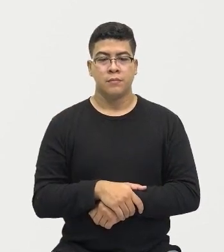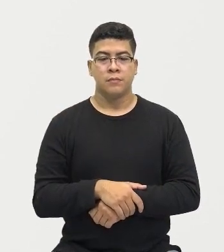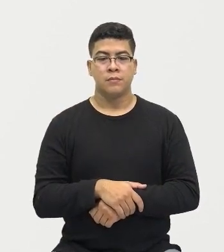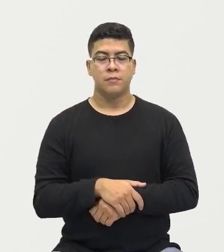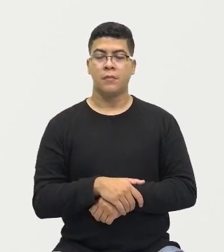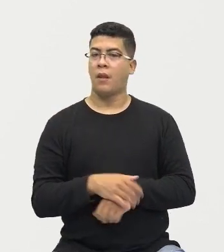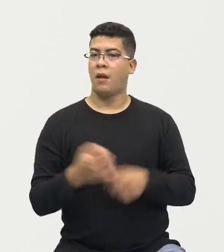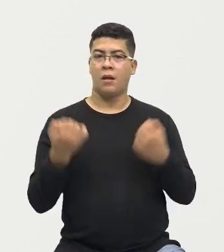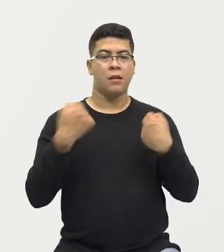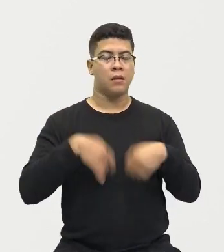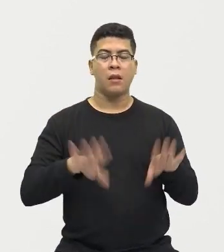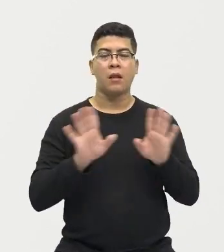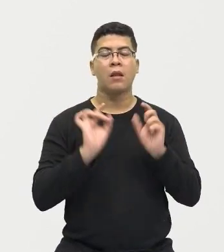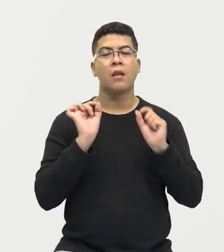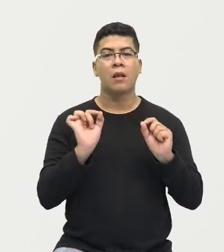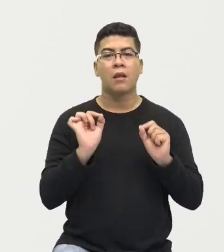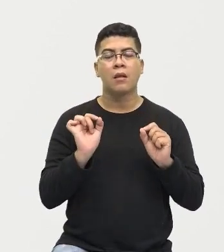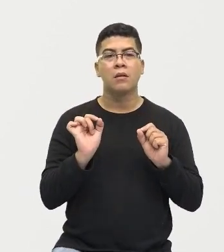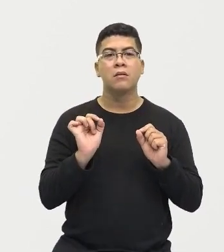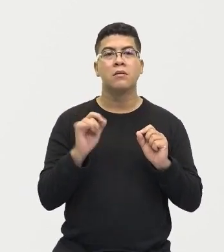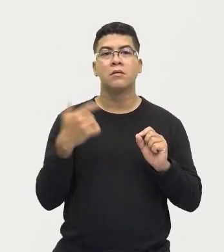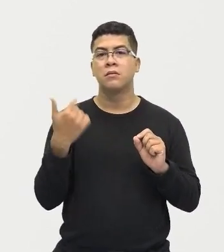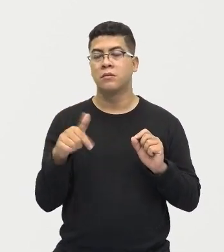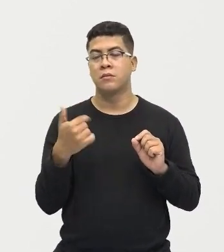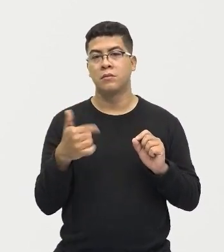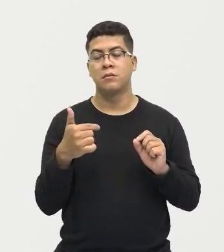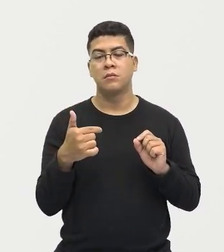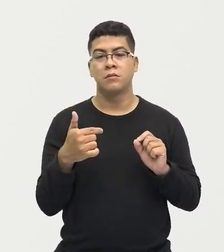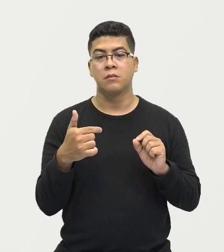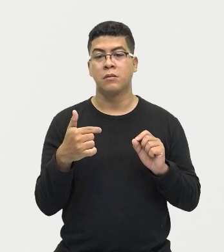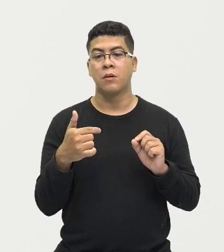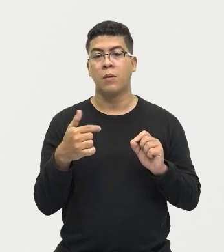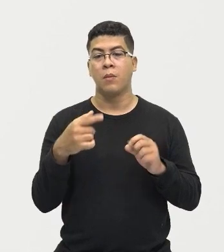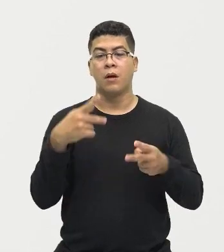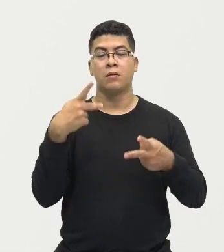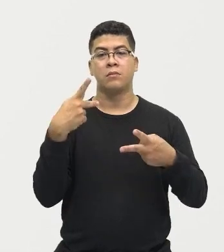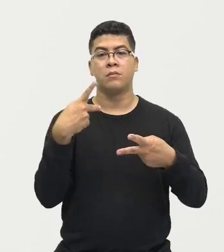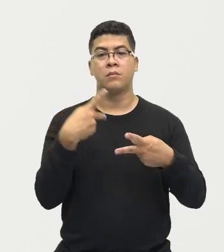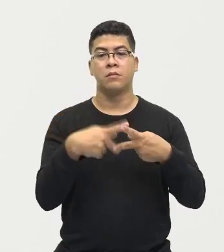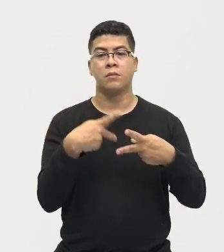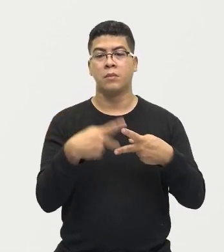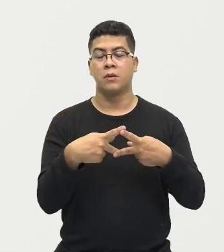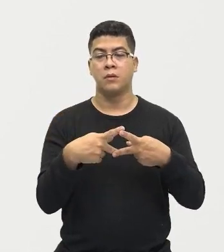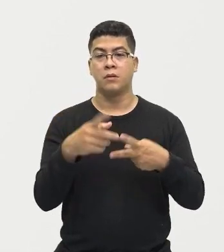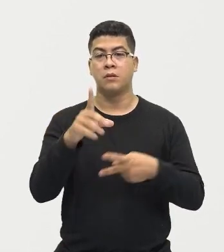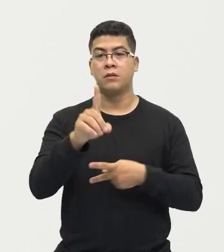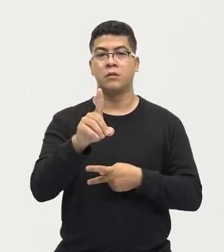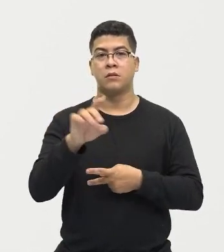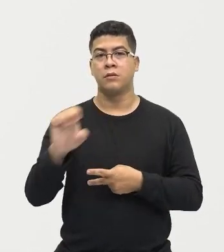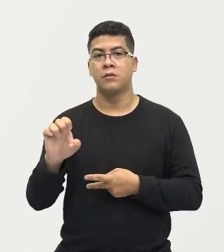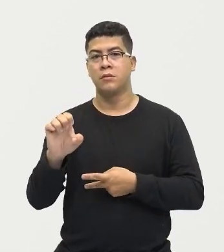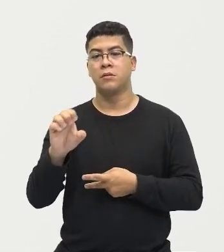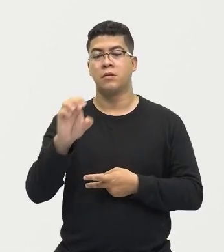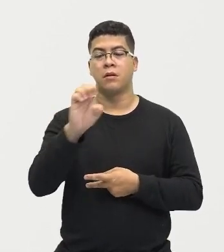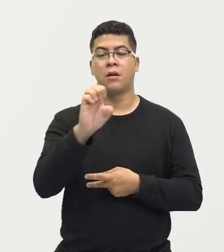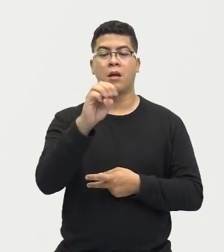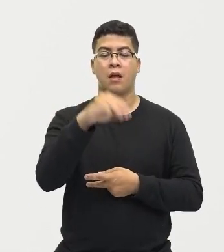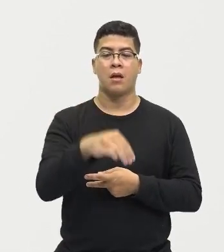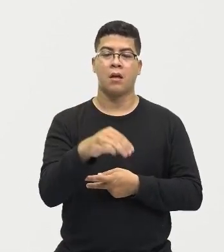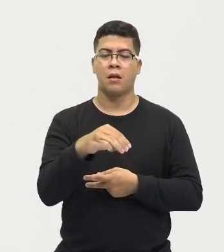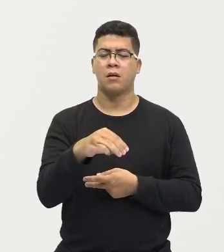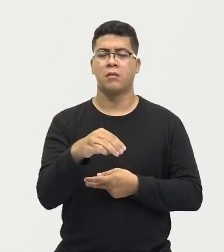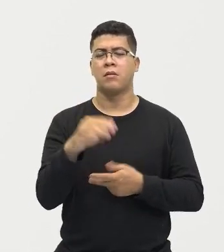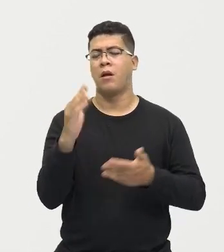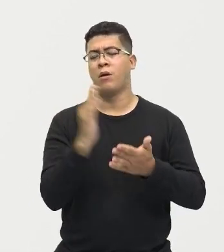não tem uma preposição. Preposição de, preposição em, algumas